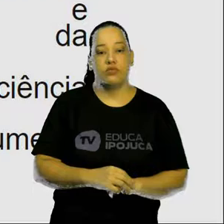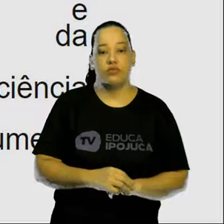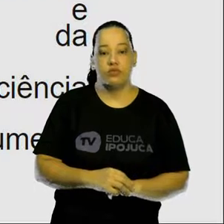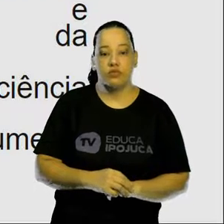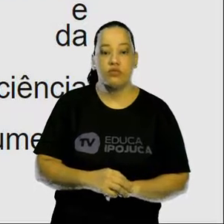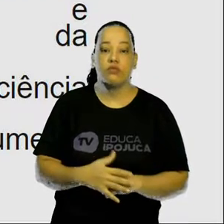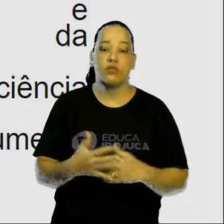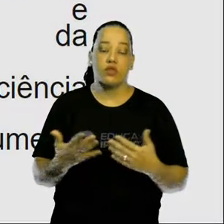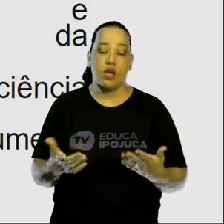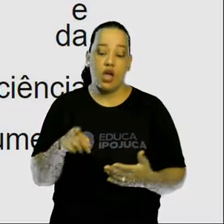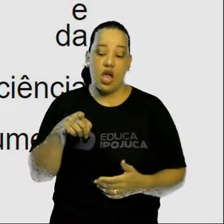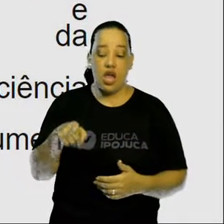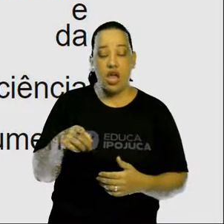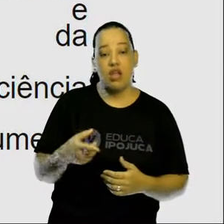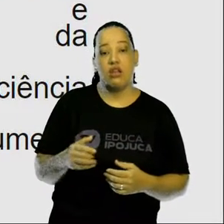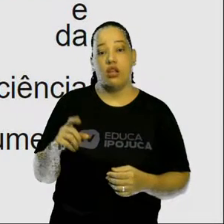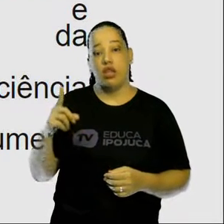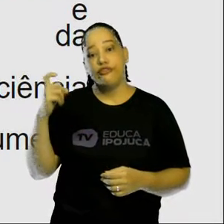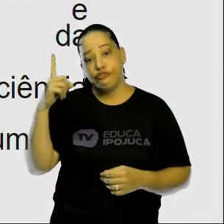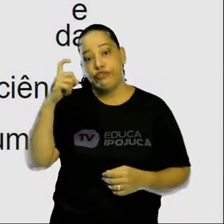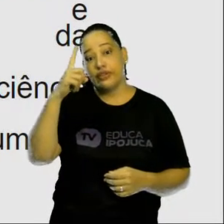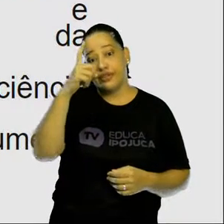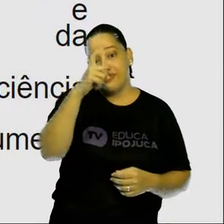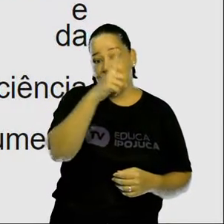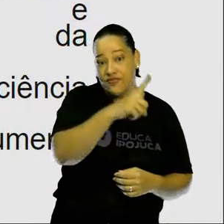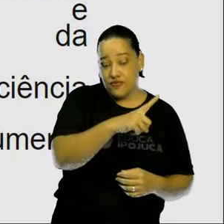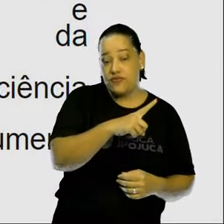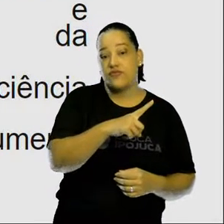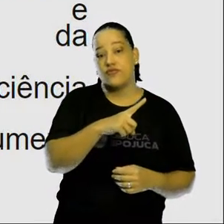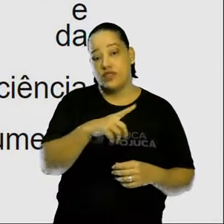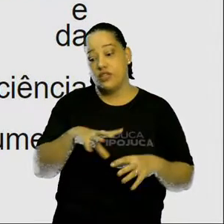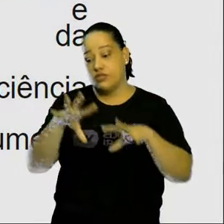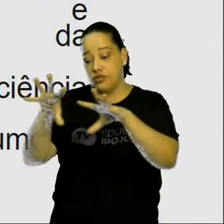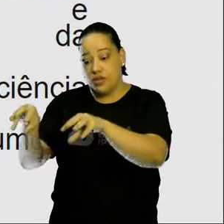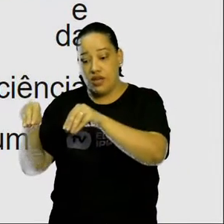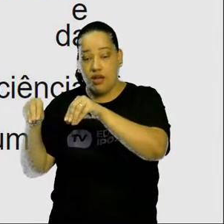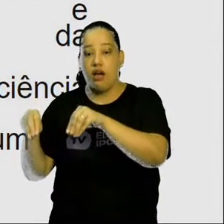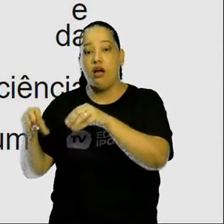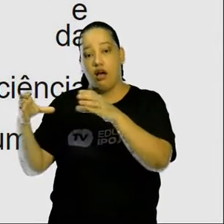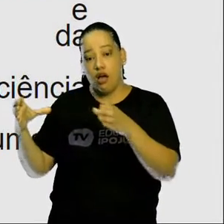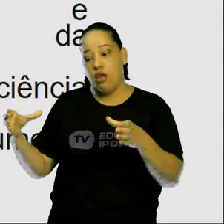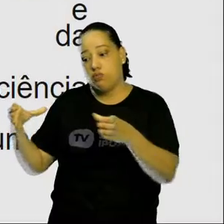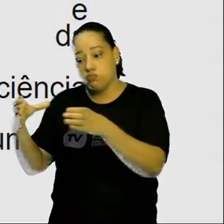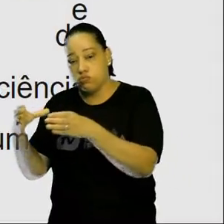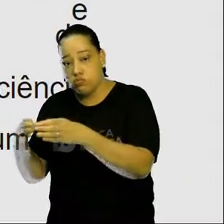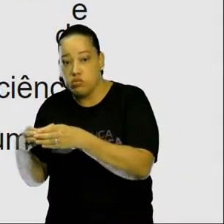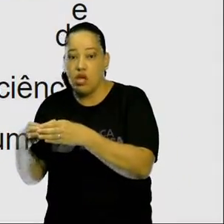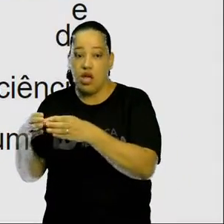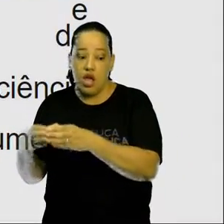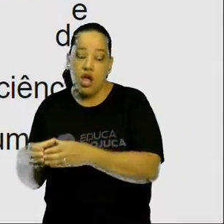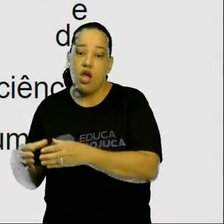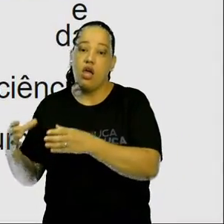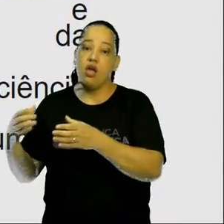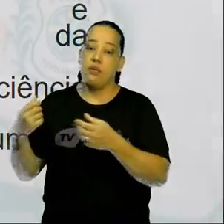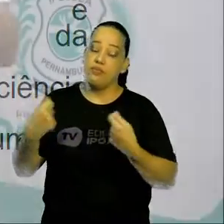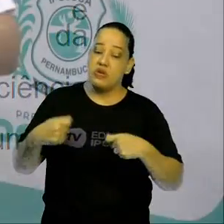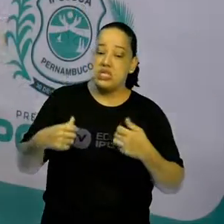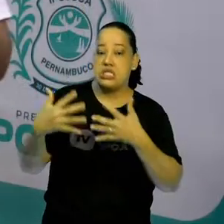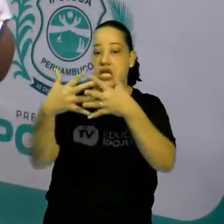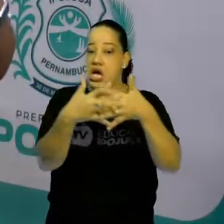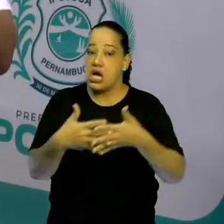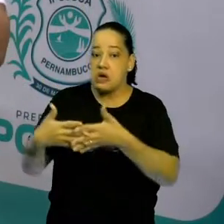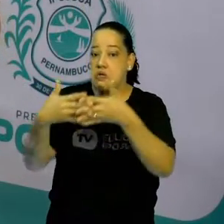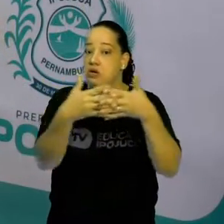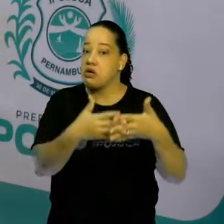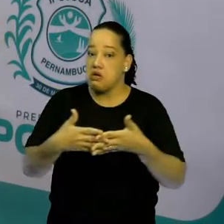Ela é mais difícil de ser transportada, né? Porque resíduos orgânicos é uma quantidade muito grande, então eu preciso de caminhão, eu preciso de toda